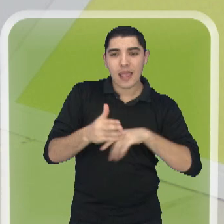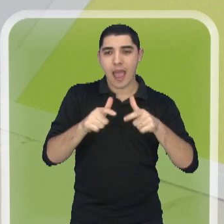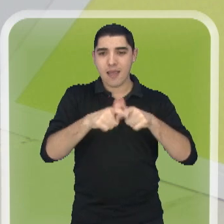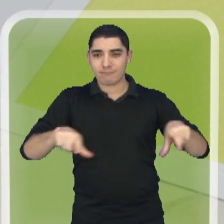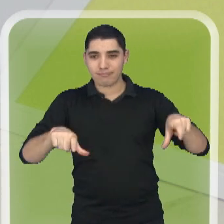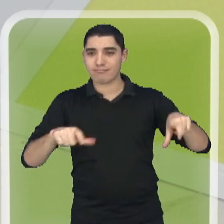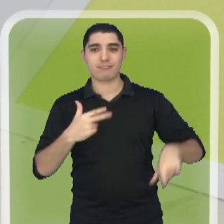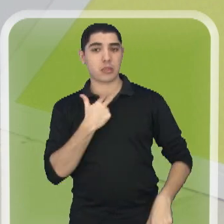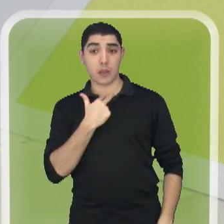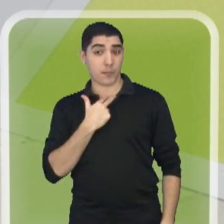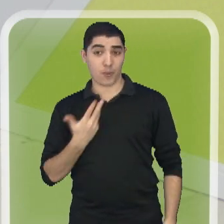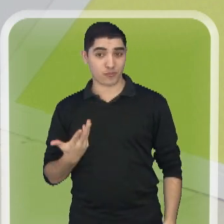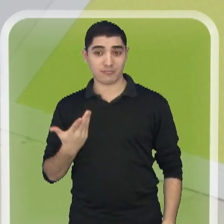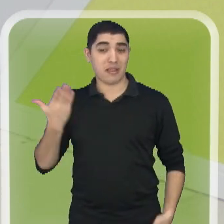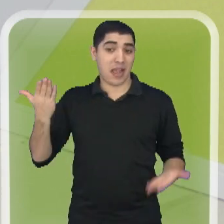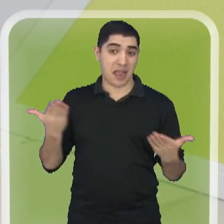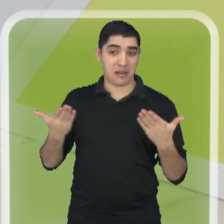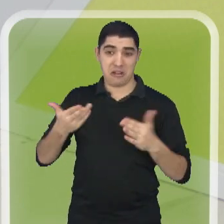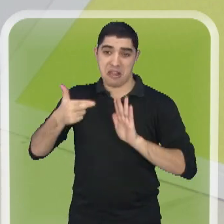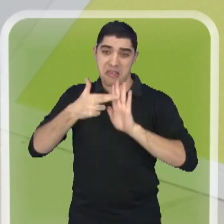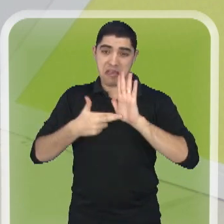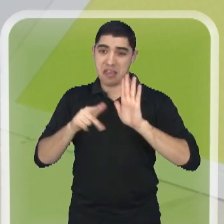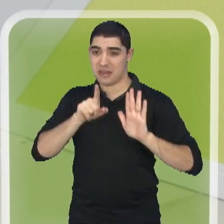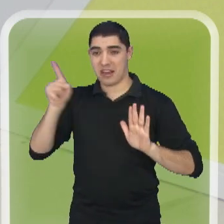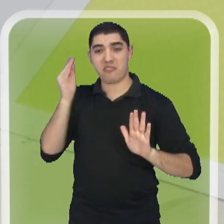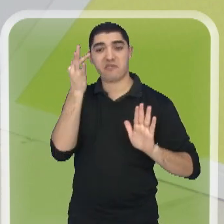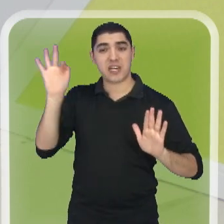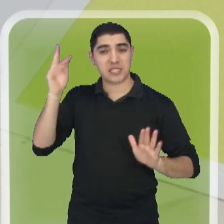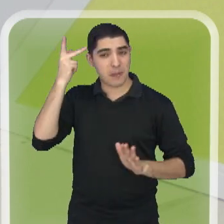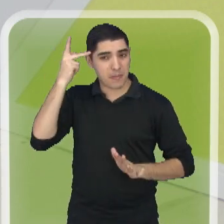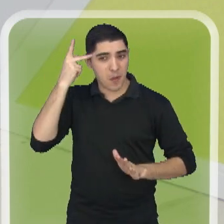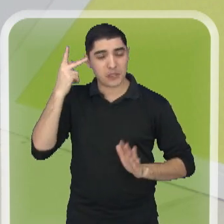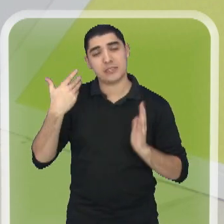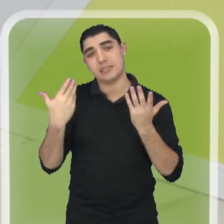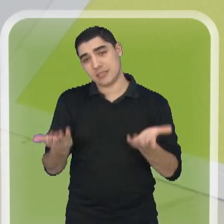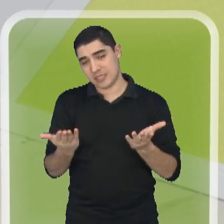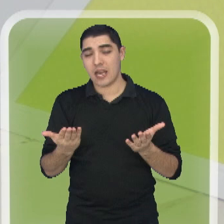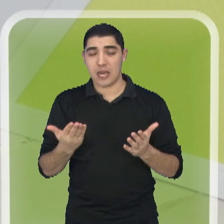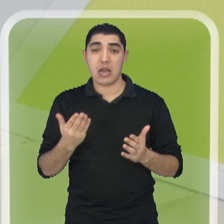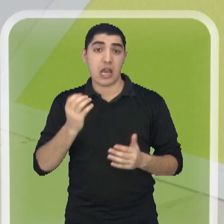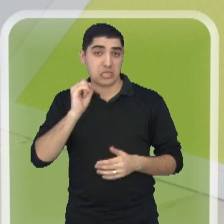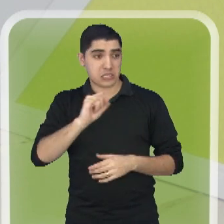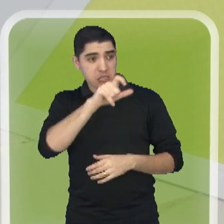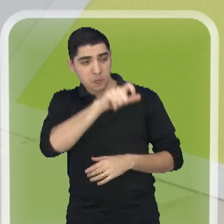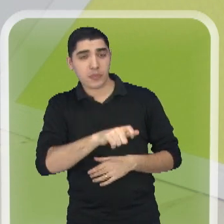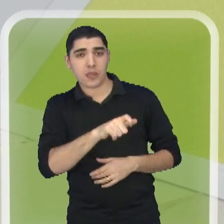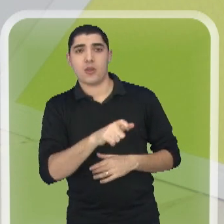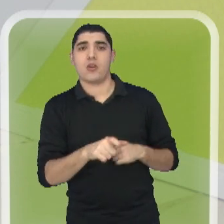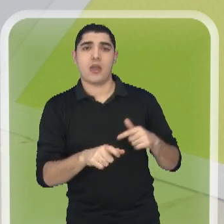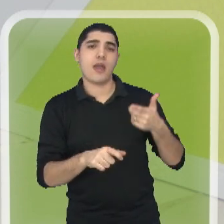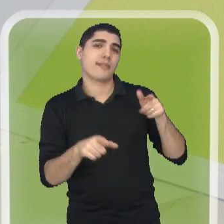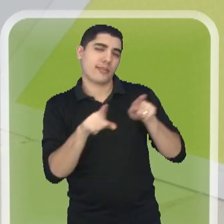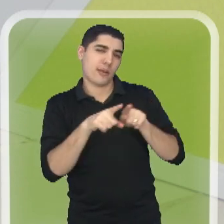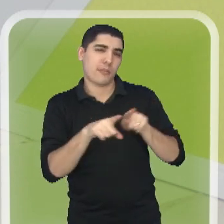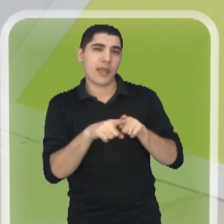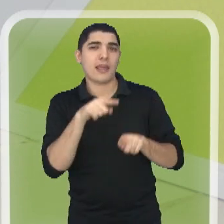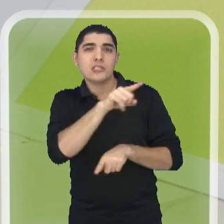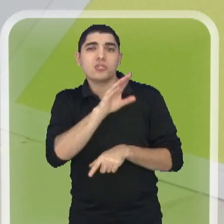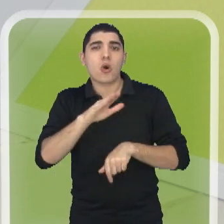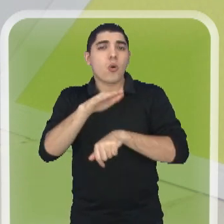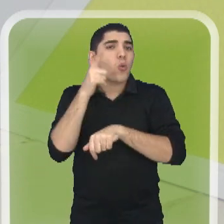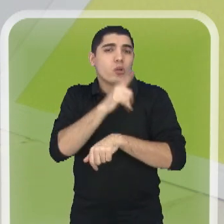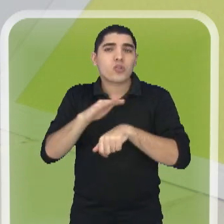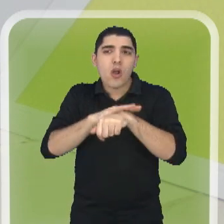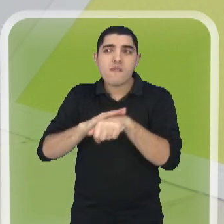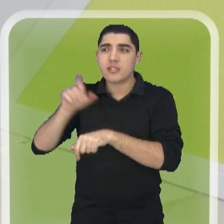aquele momento, não pode mais. E aí depois, quando o Bruno já teve acesso lá, você pode até falar melhor em relação a isso, você só conseguiu falar com o Ricardo,